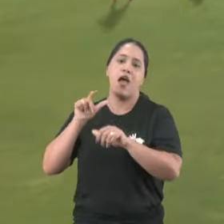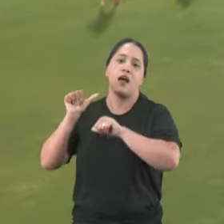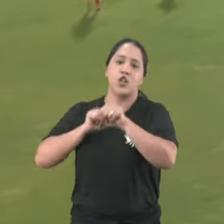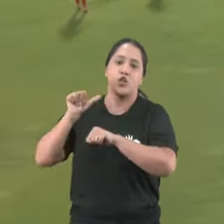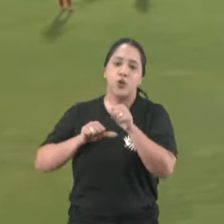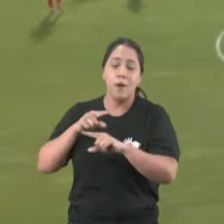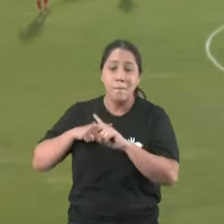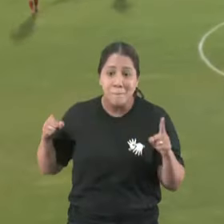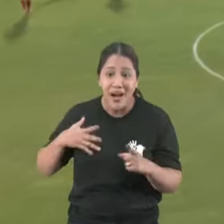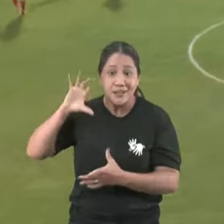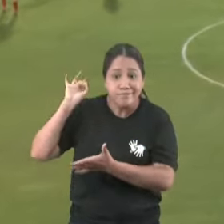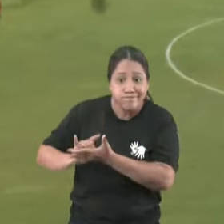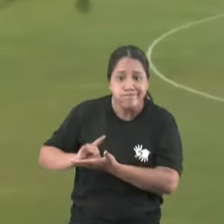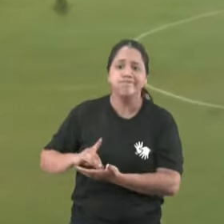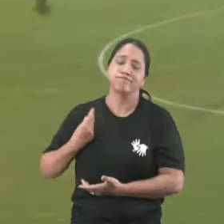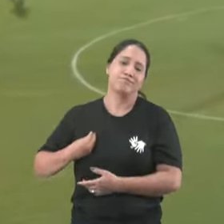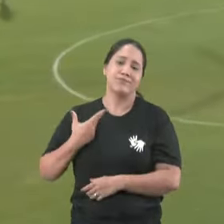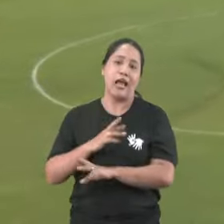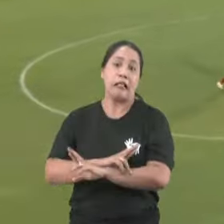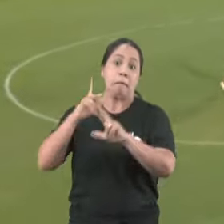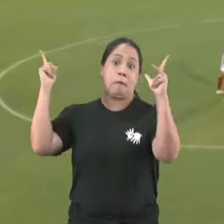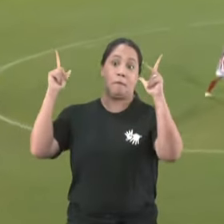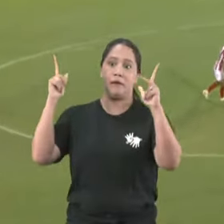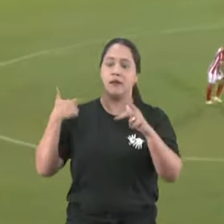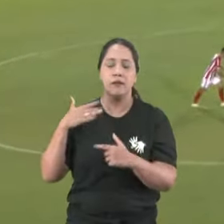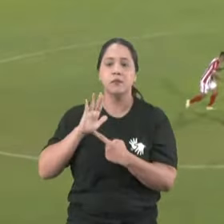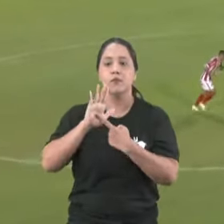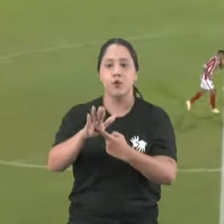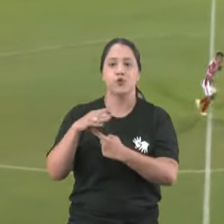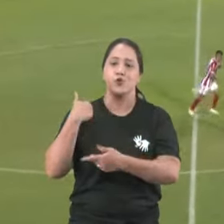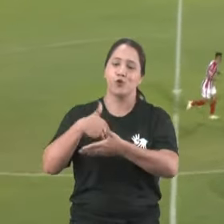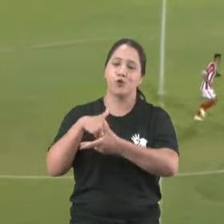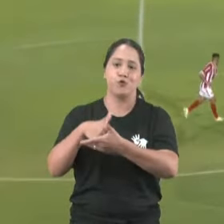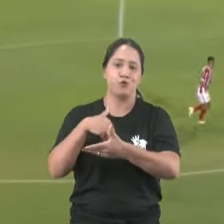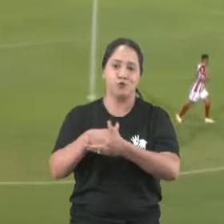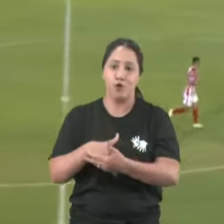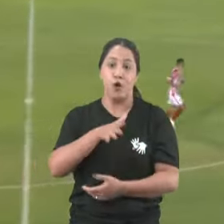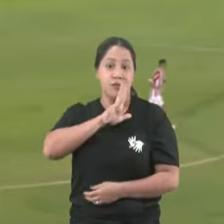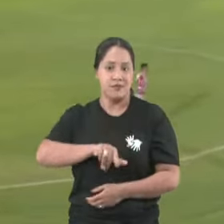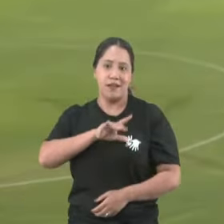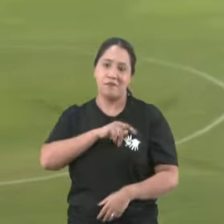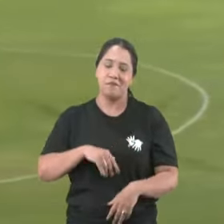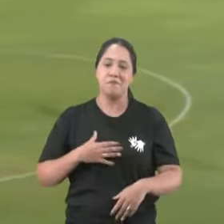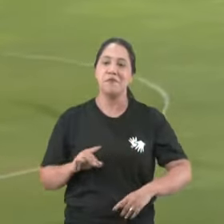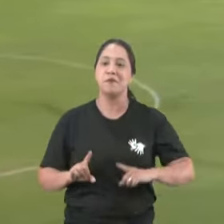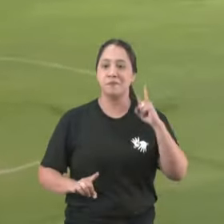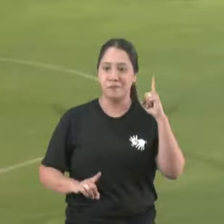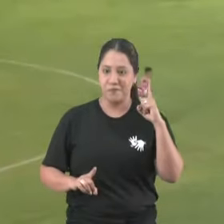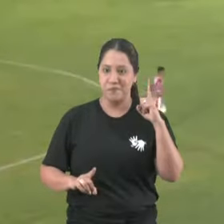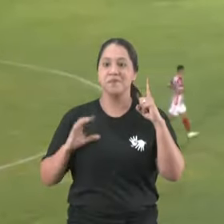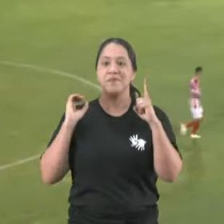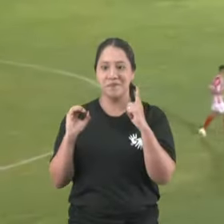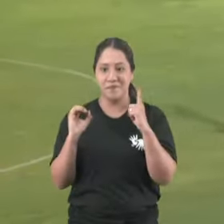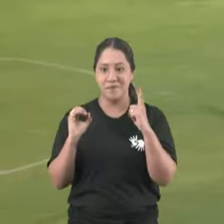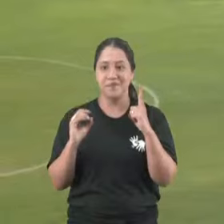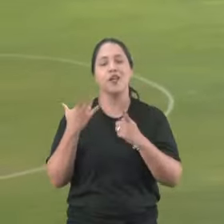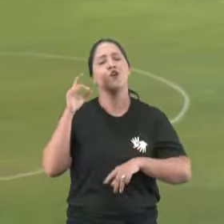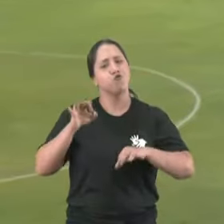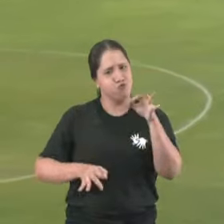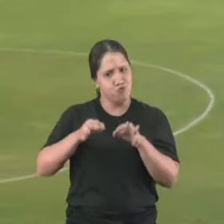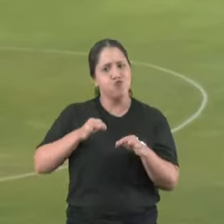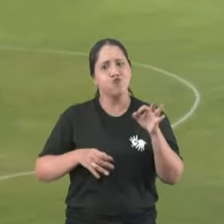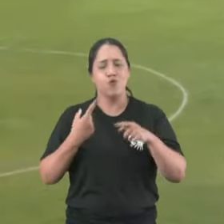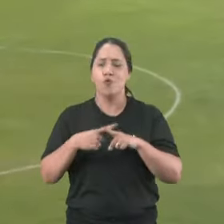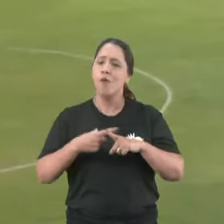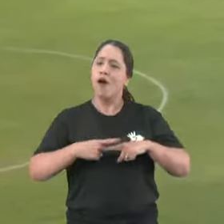efetivamente ninguém trouxe uma diferença ainda para dentro do jogo. CRB na frente, com justiça, pela capacidade,